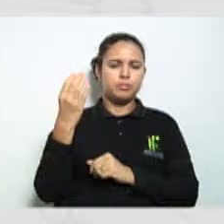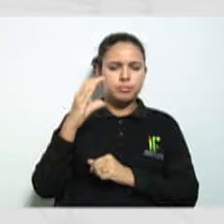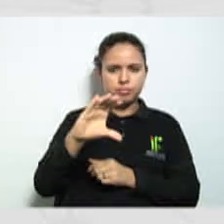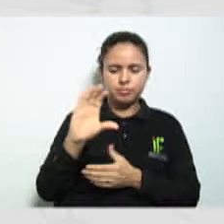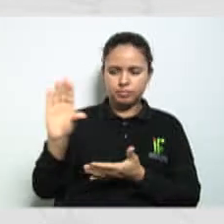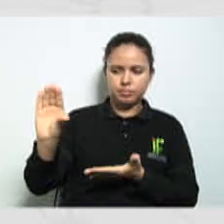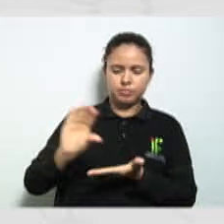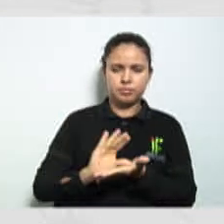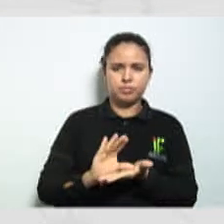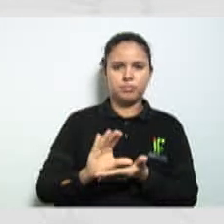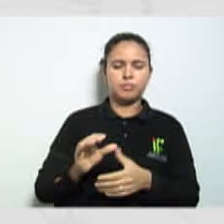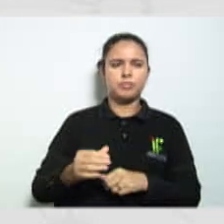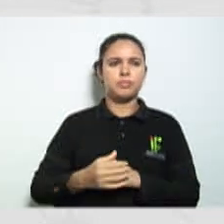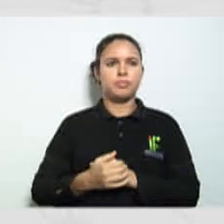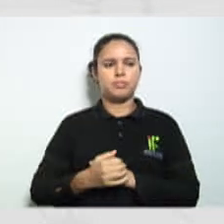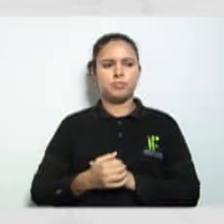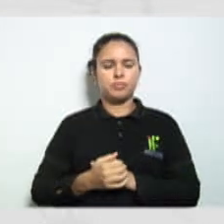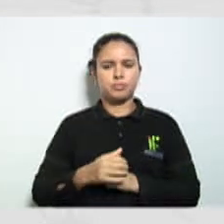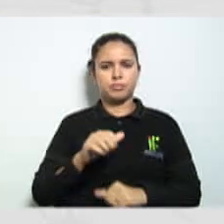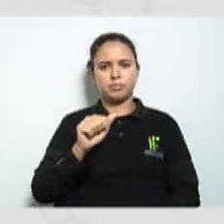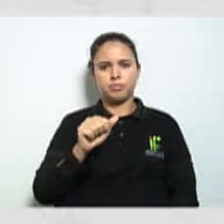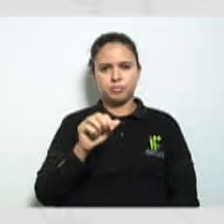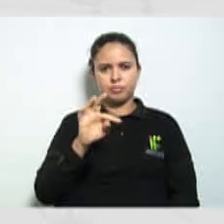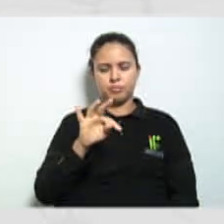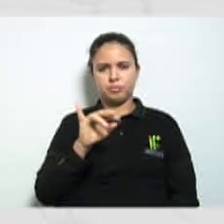não circulante,